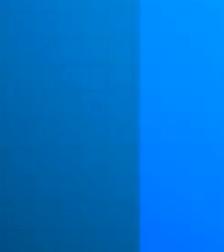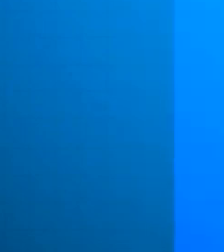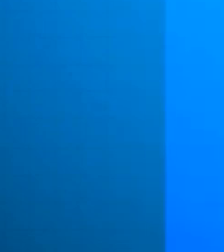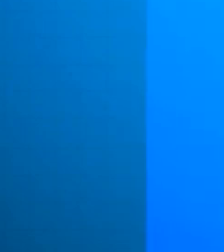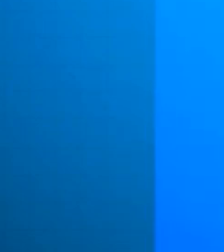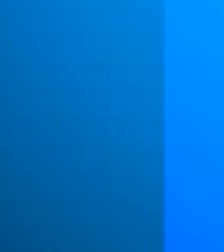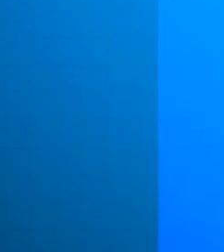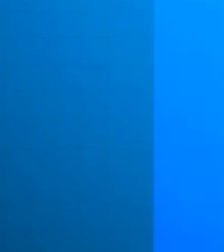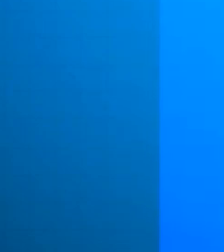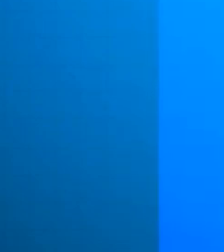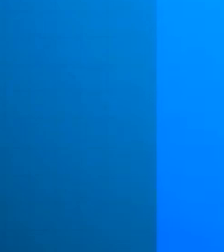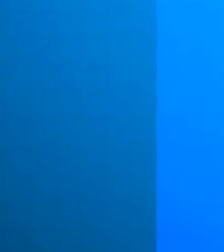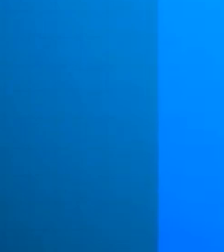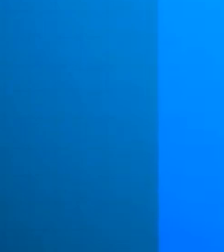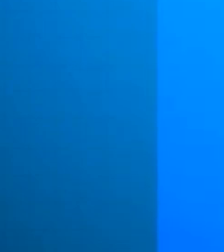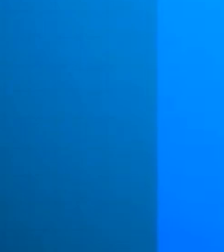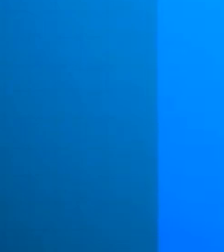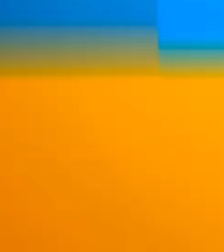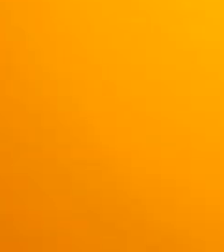E aí